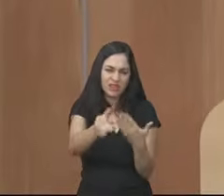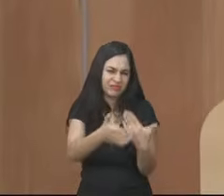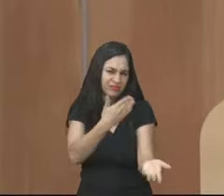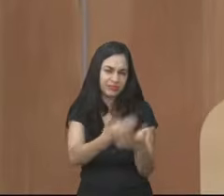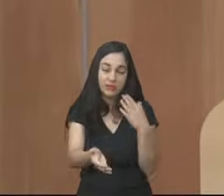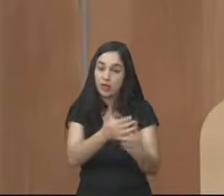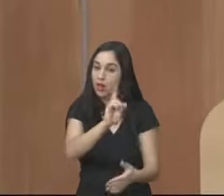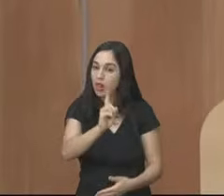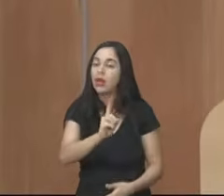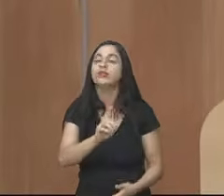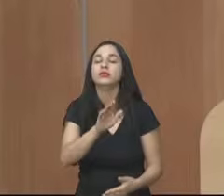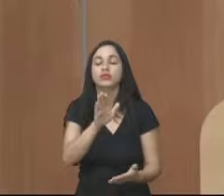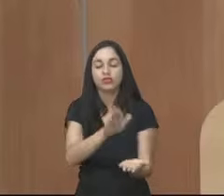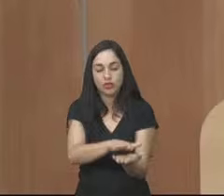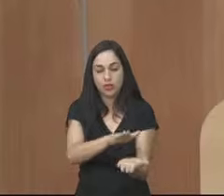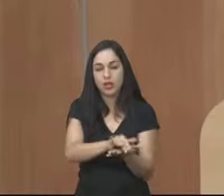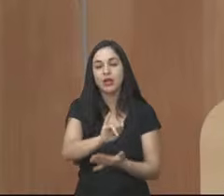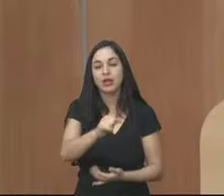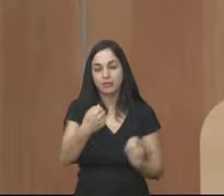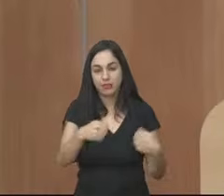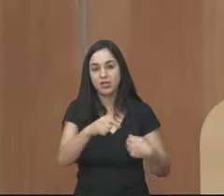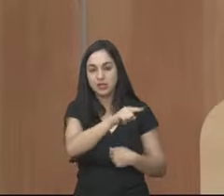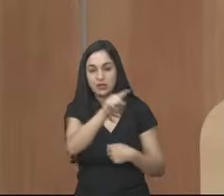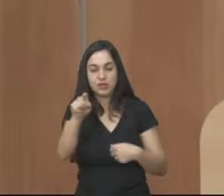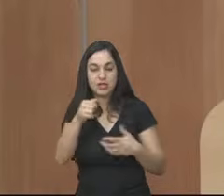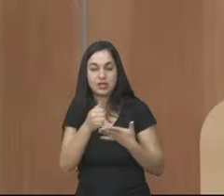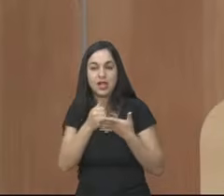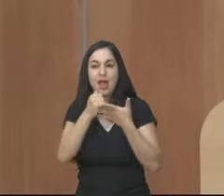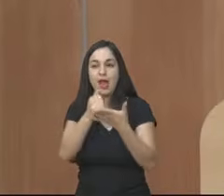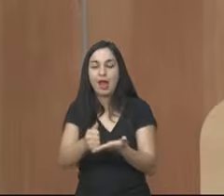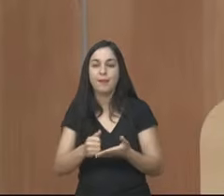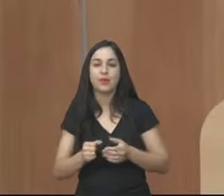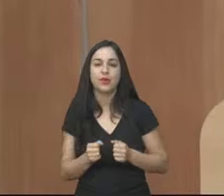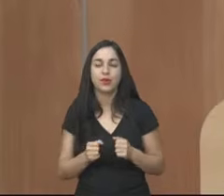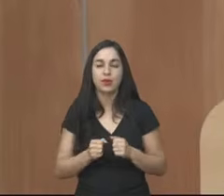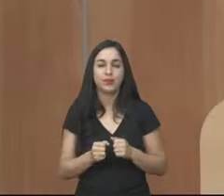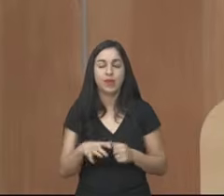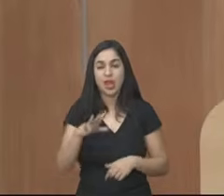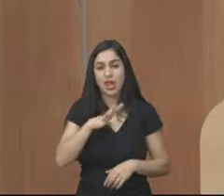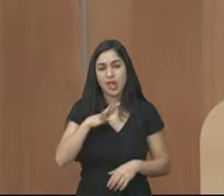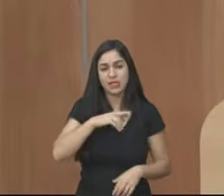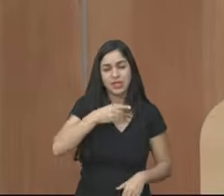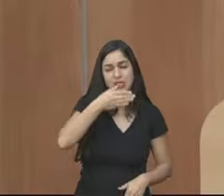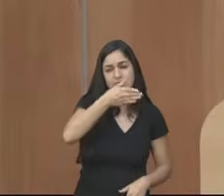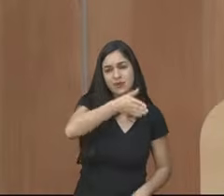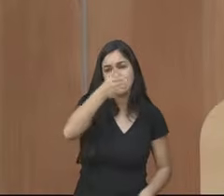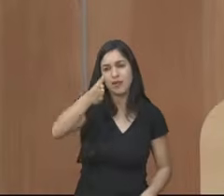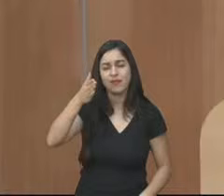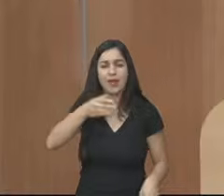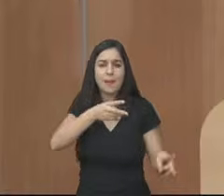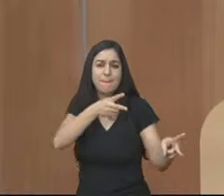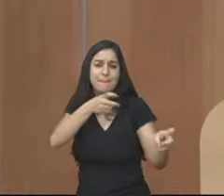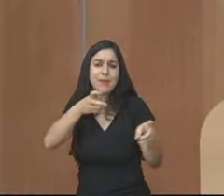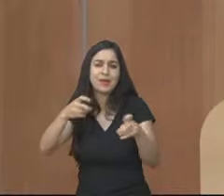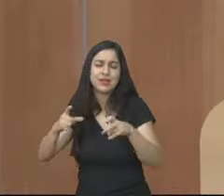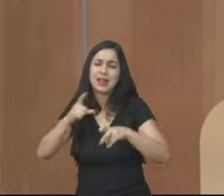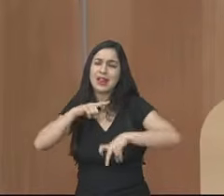Jacareí precisa muito do apoio de vocês. Basta dar uma olhada pelo centro da cidade, nós vamos ver muita